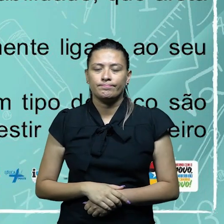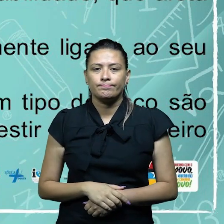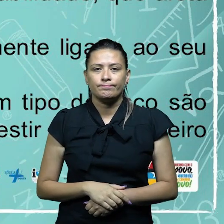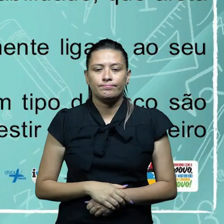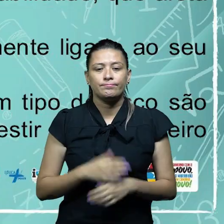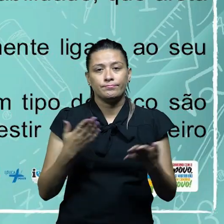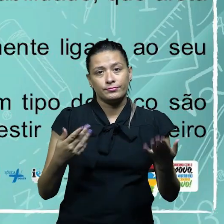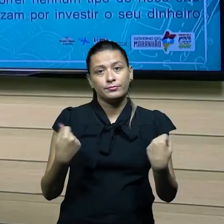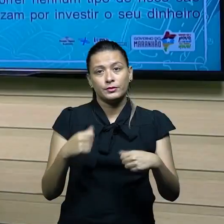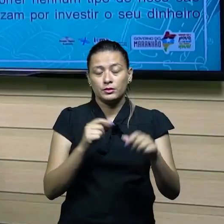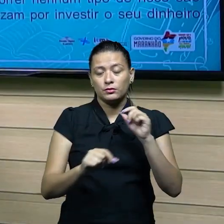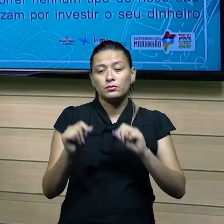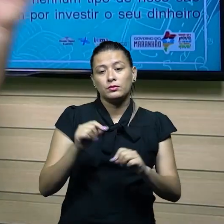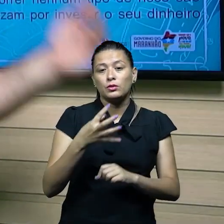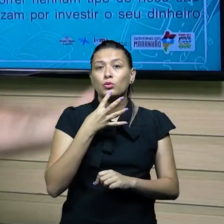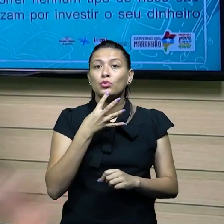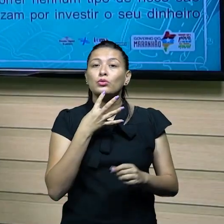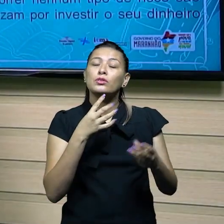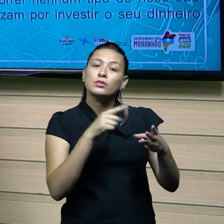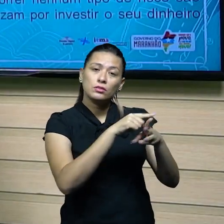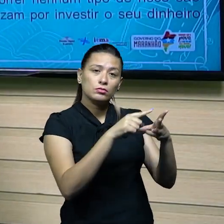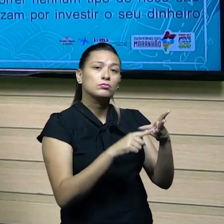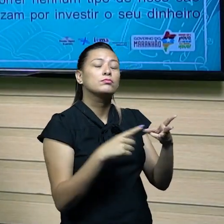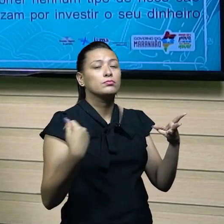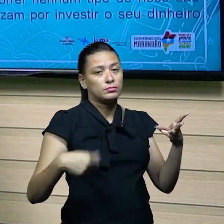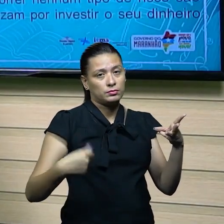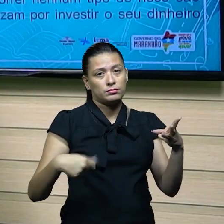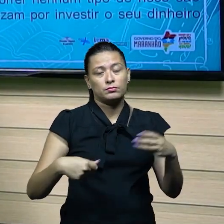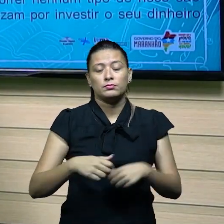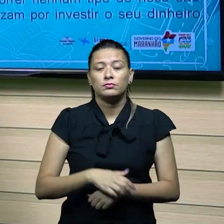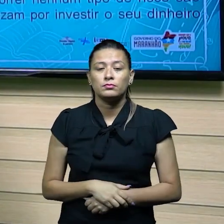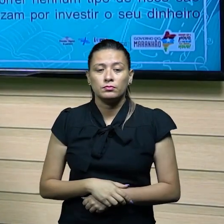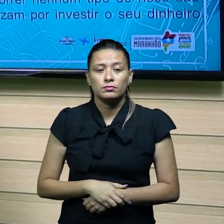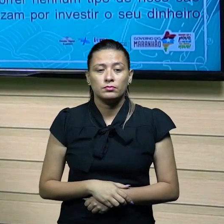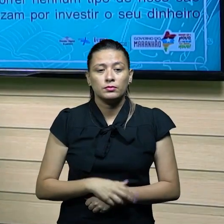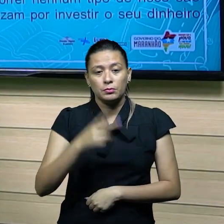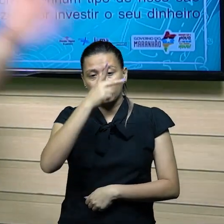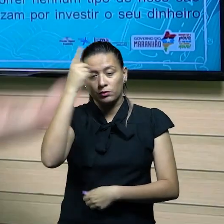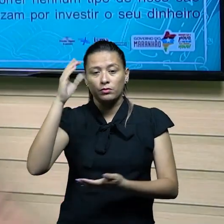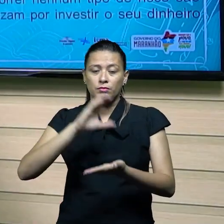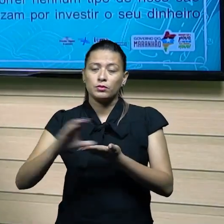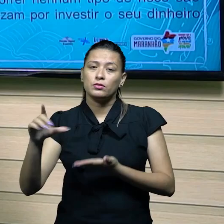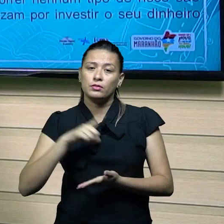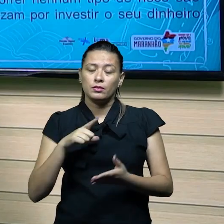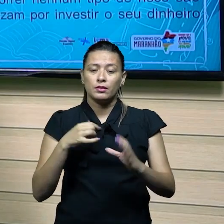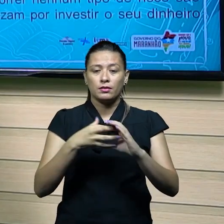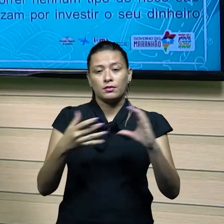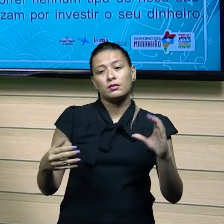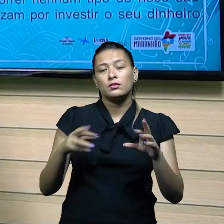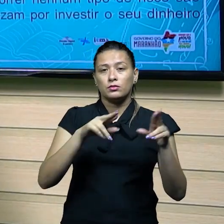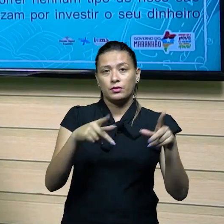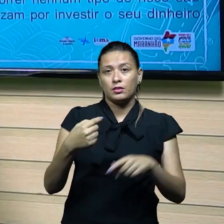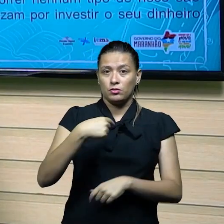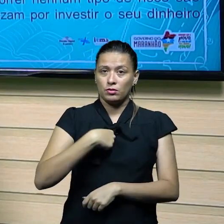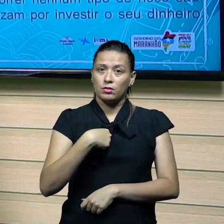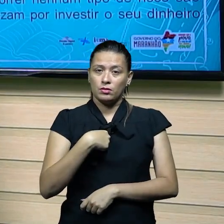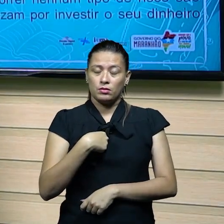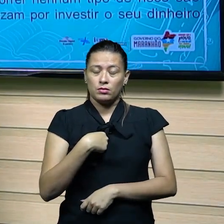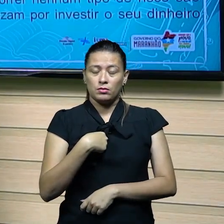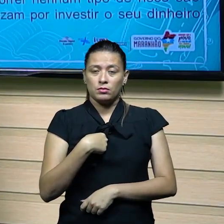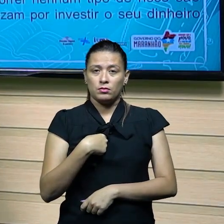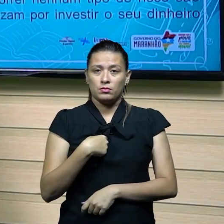Eu tenho um perfil, fulano tem um perfil, ciclano tem um perfil, Maria tem um perfil, João, então todos eles têm